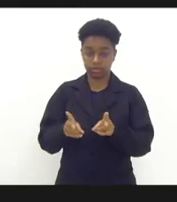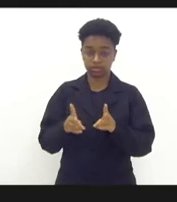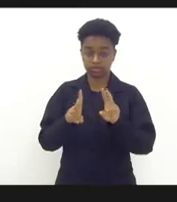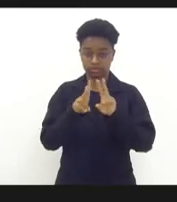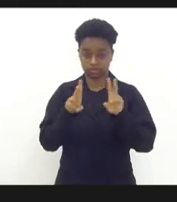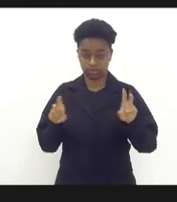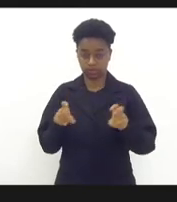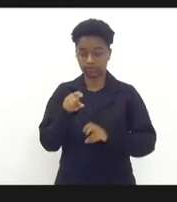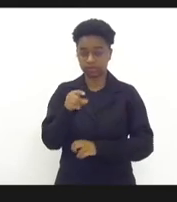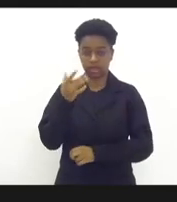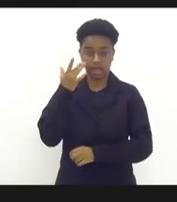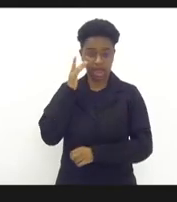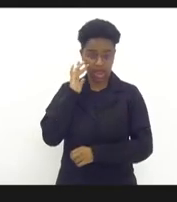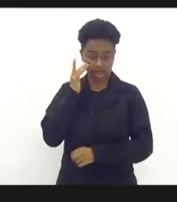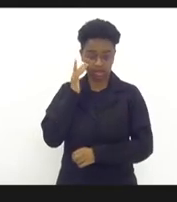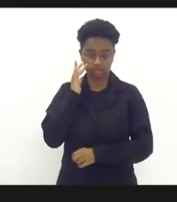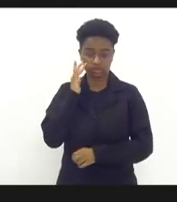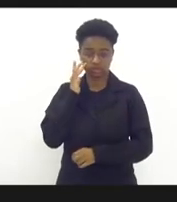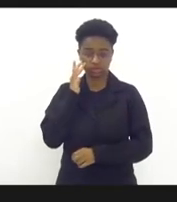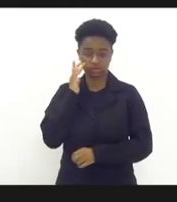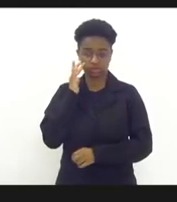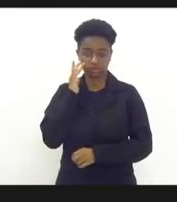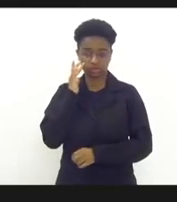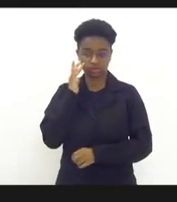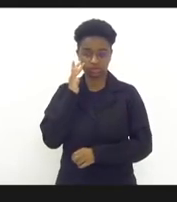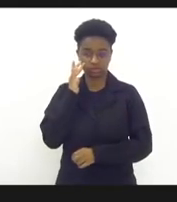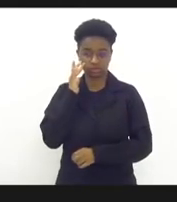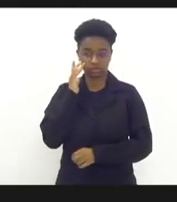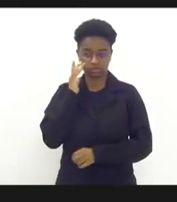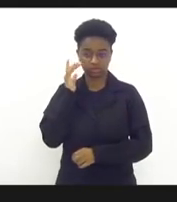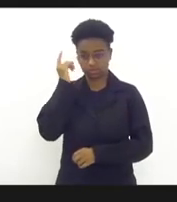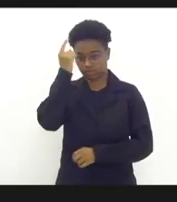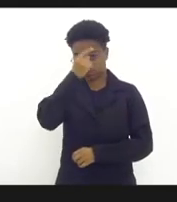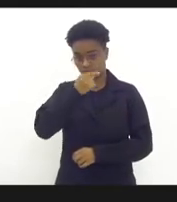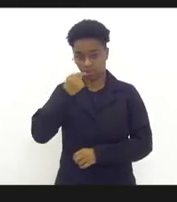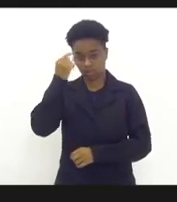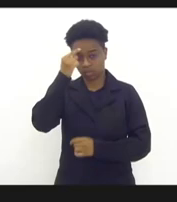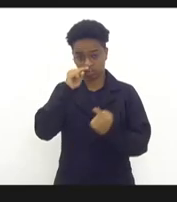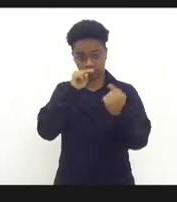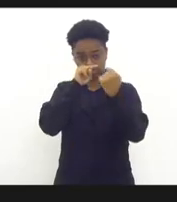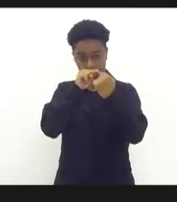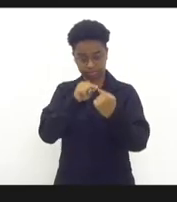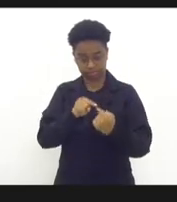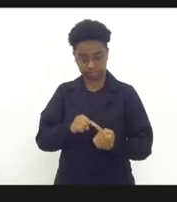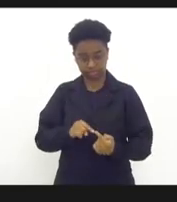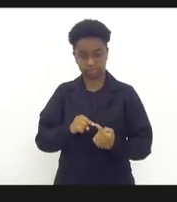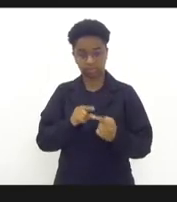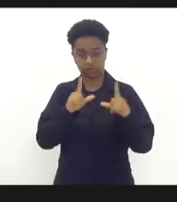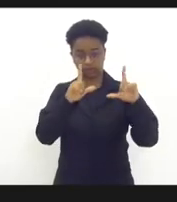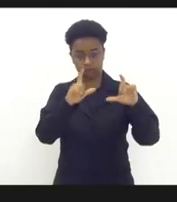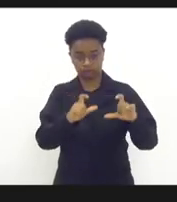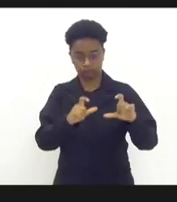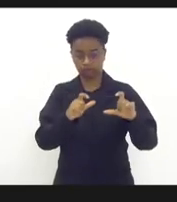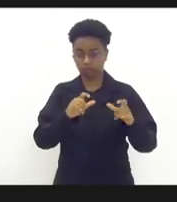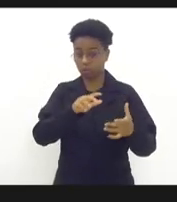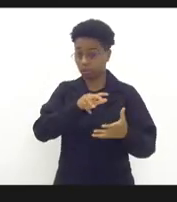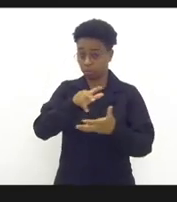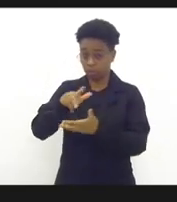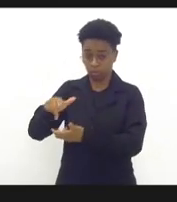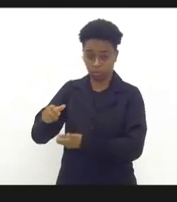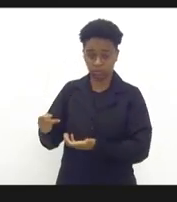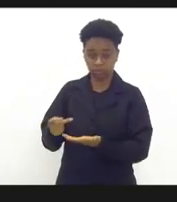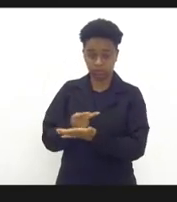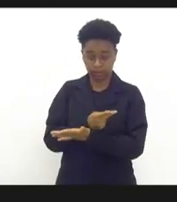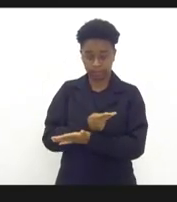Você acha que o reconhecimento, né, que é praticado no mundo inteiro por grandes forças policiais, ele deva